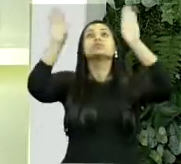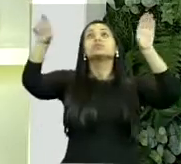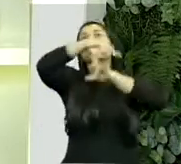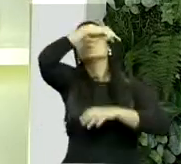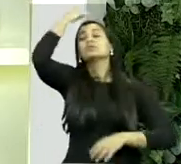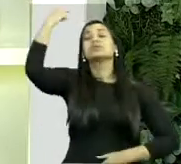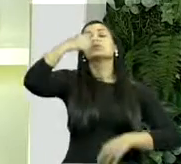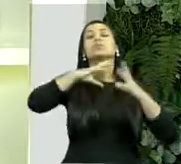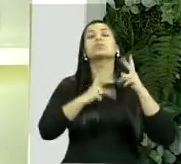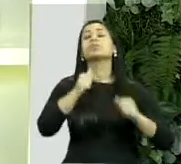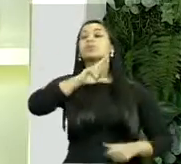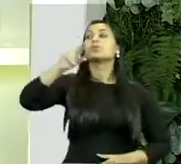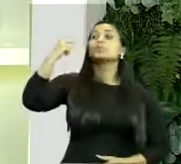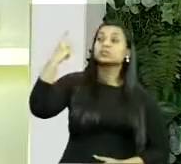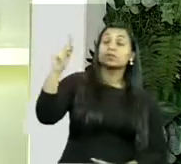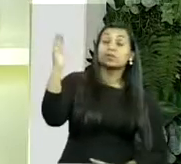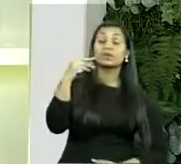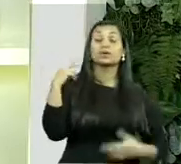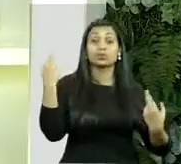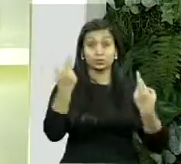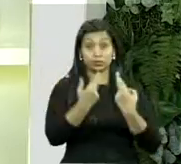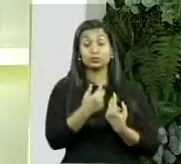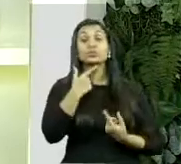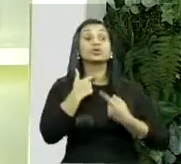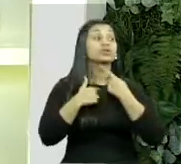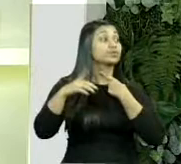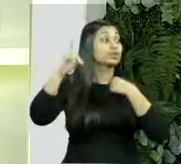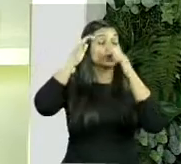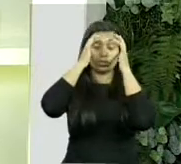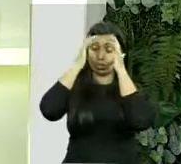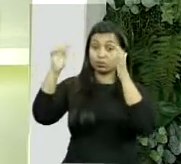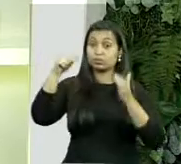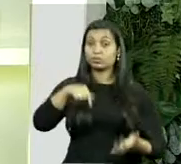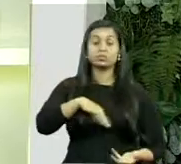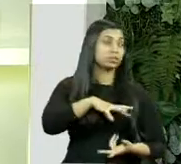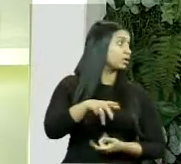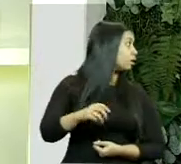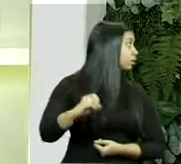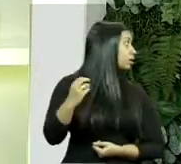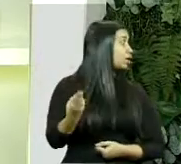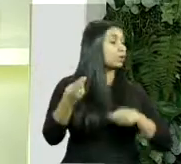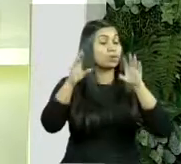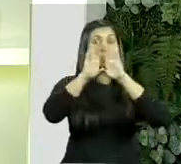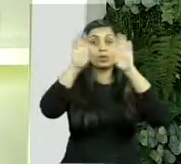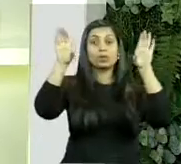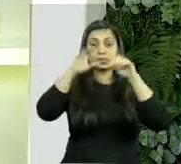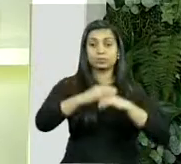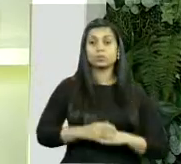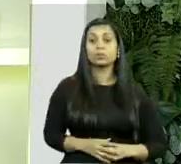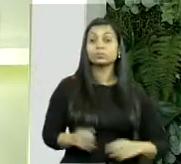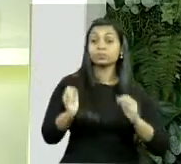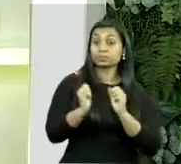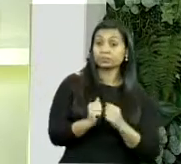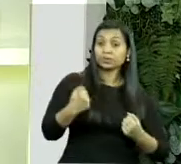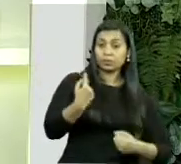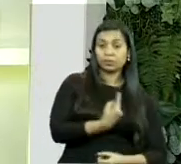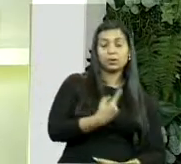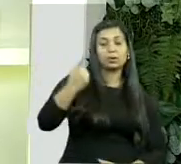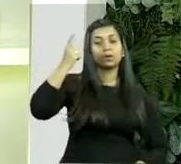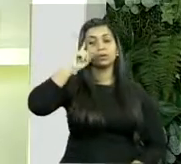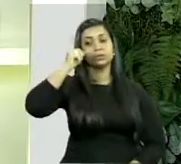céus, santificado seja o vosso nome. Venha a nós o vosso reino, seja feita a vossa vontade, assim na terra como no